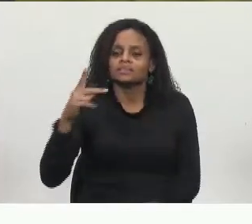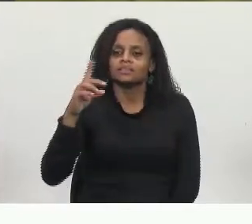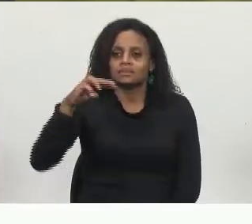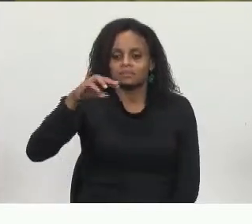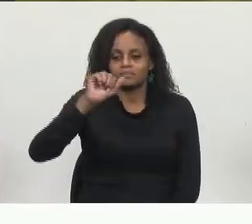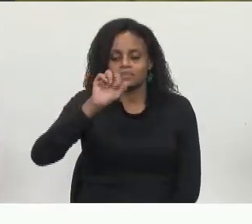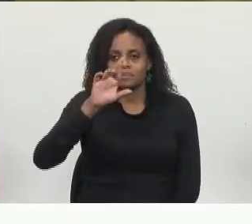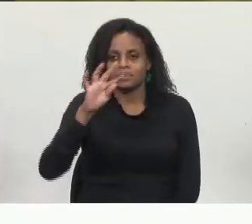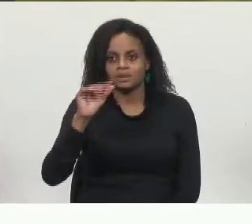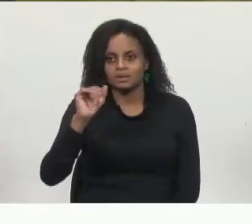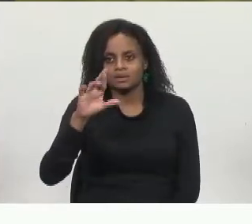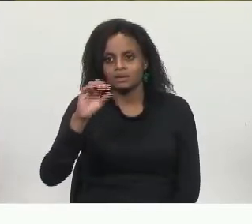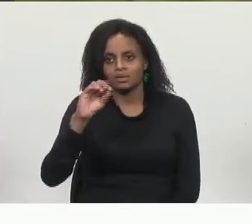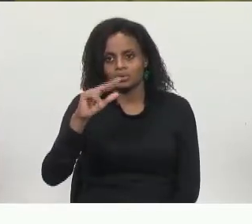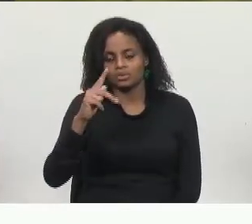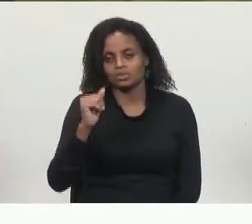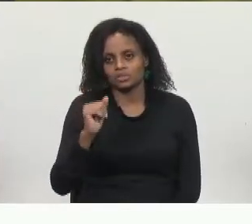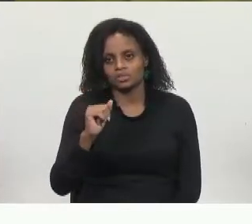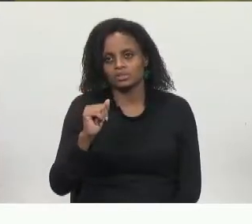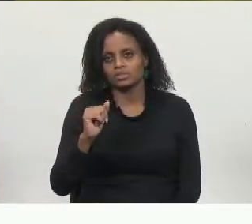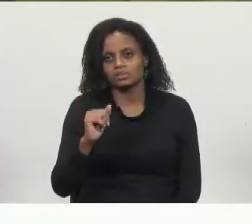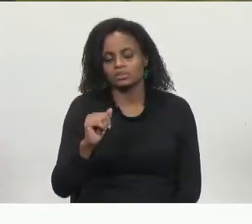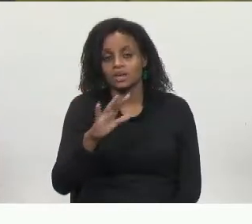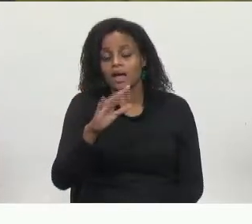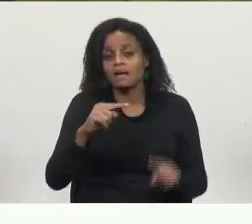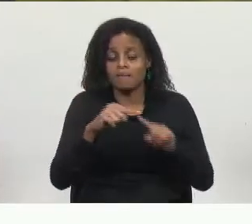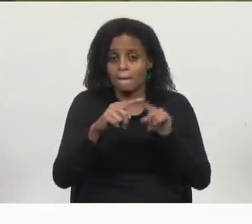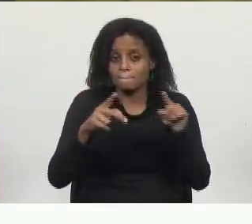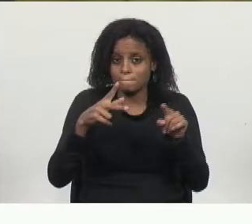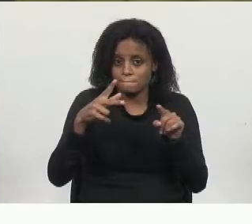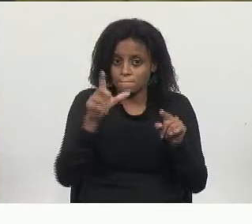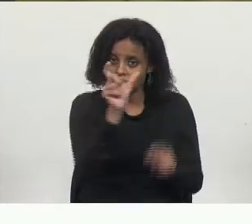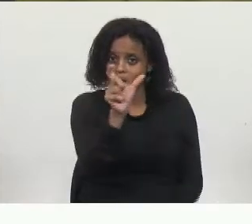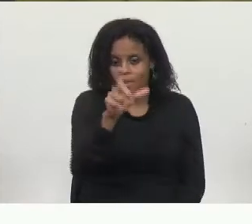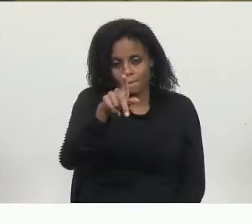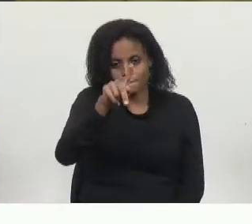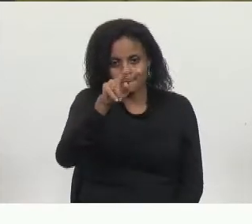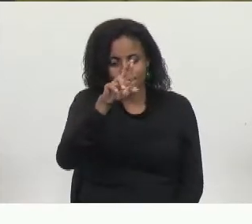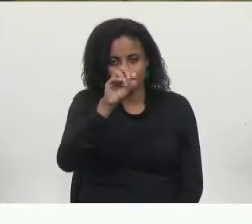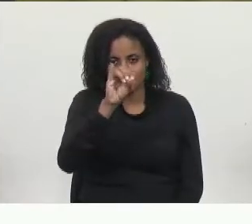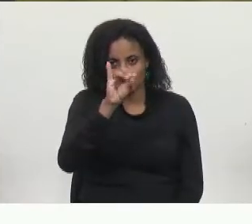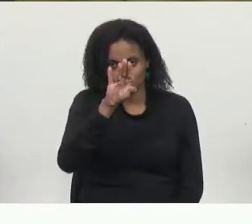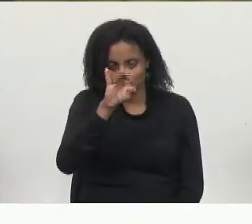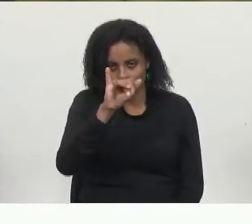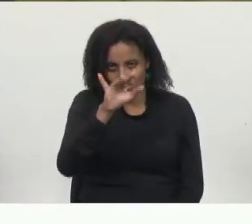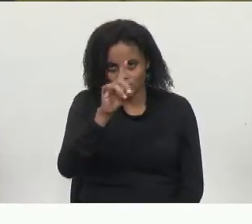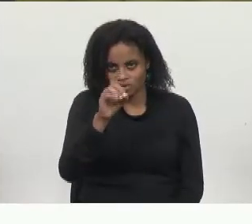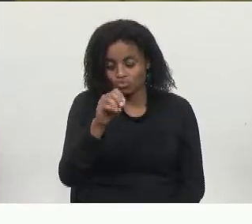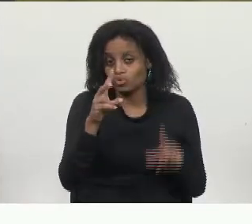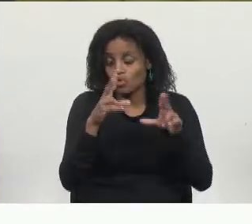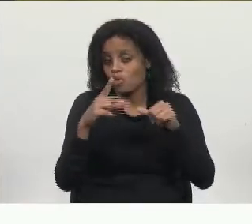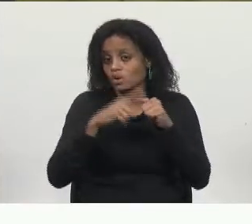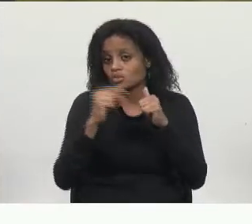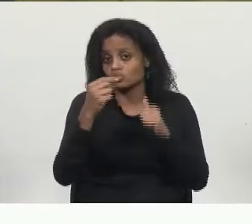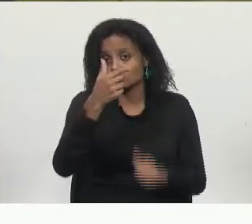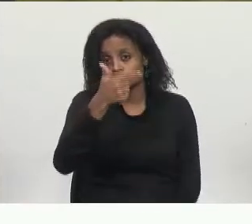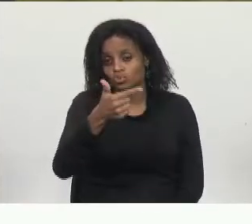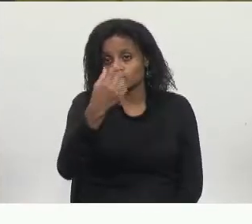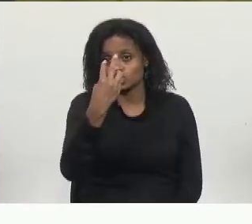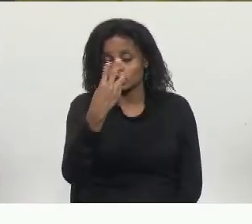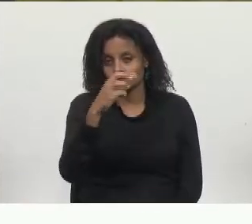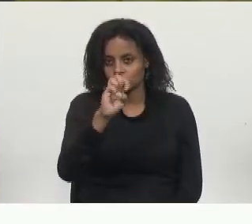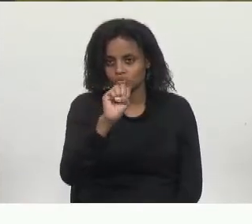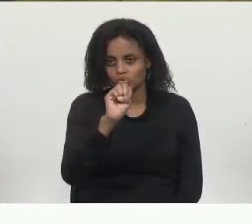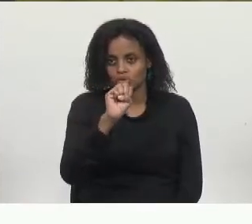que ela falaria assim, ao invés dela falar que é proibido na Assembleia Legislativa, como o artigo 238 fala, que é proibido na